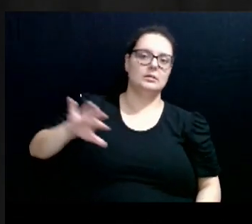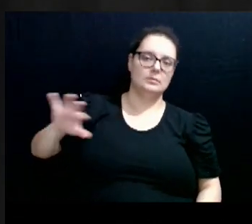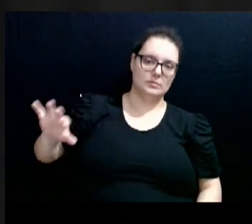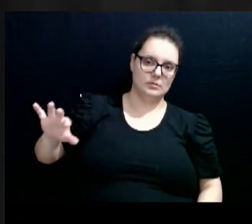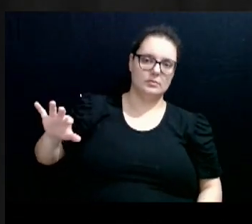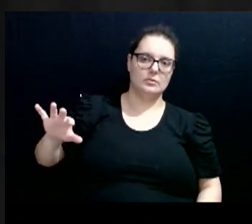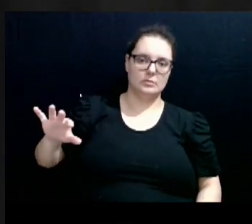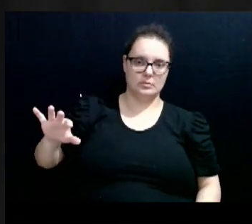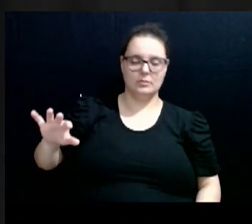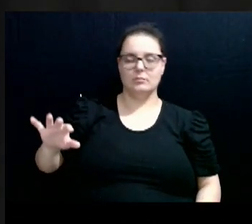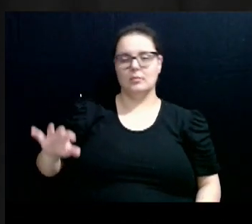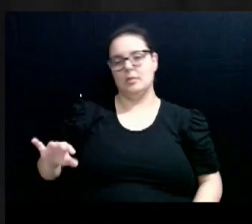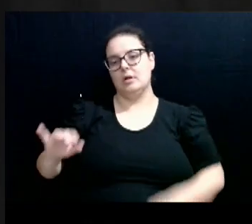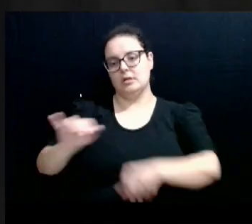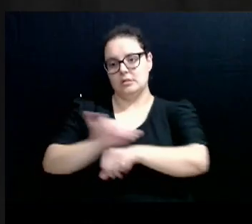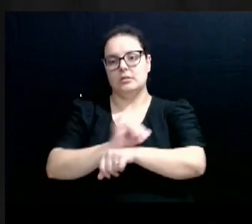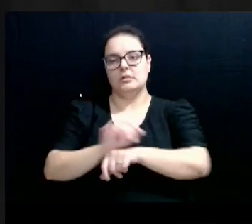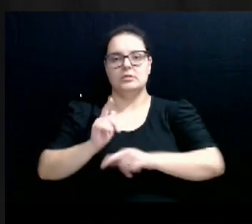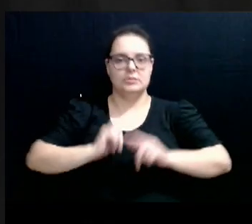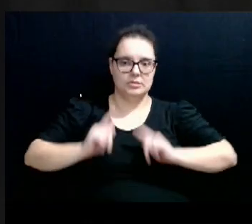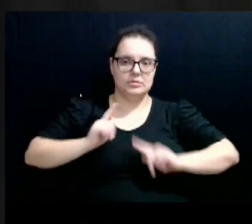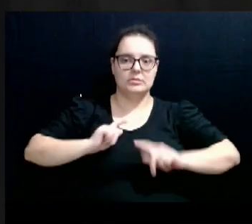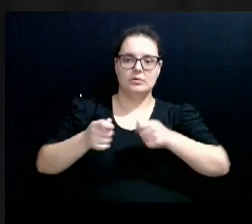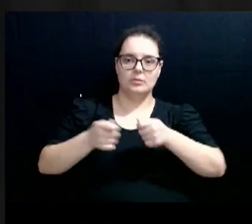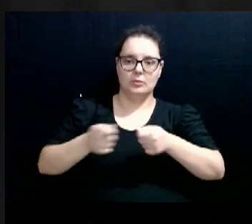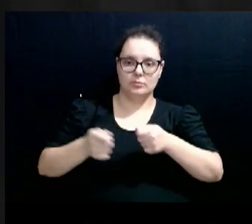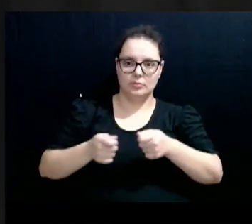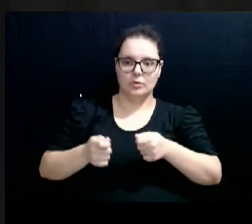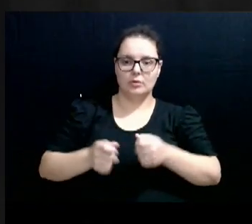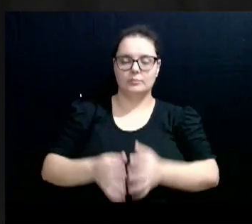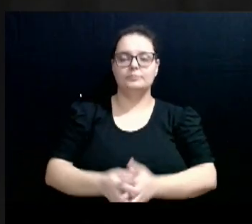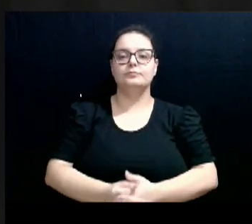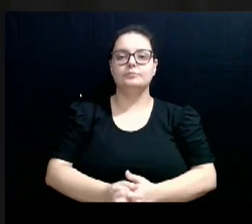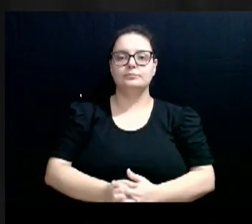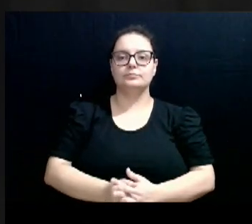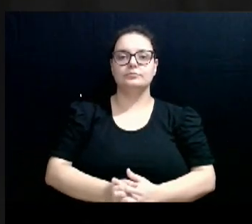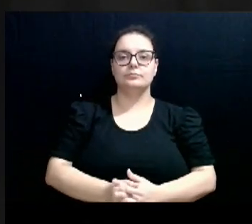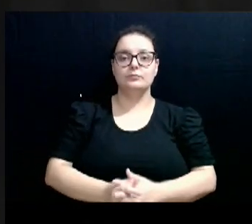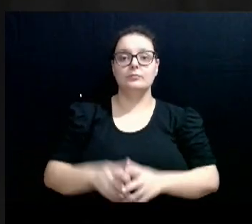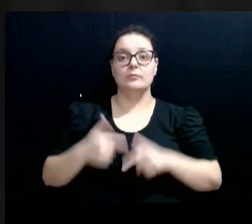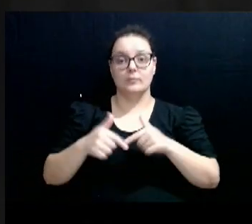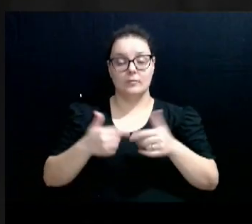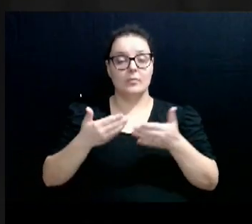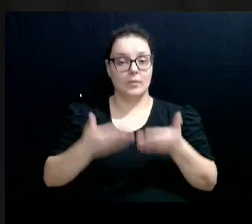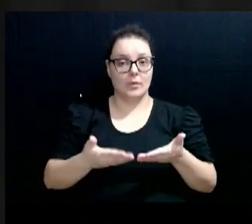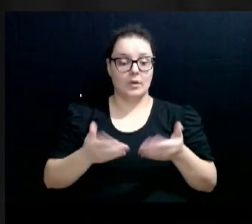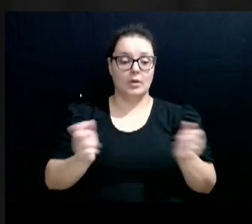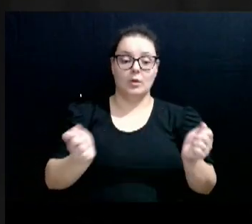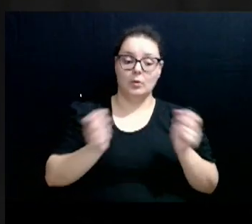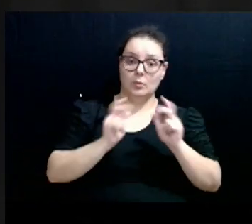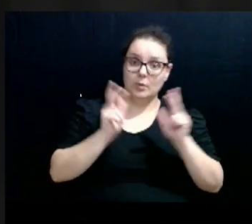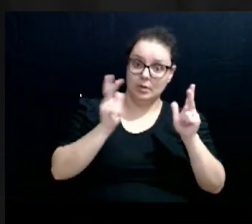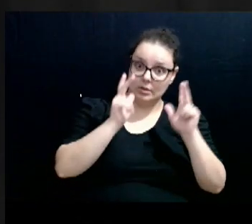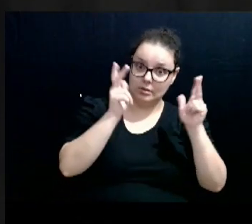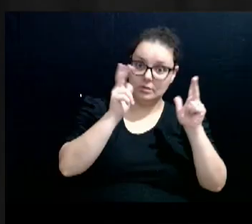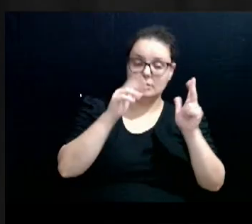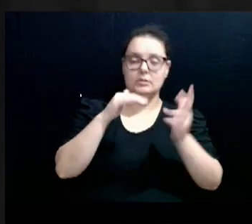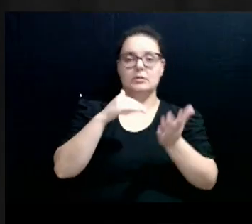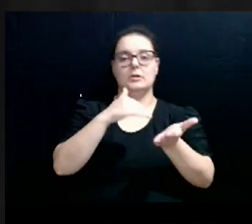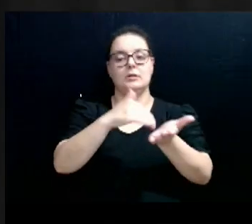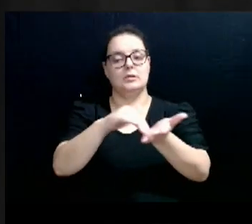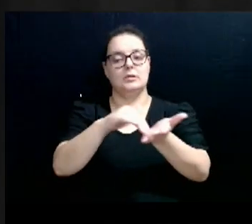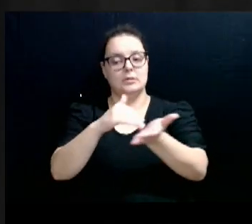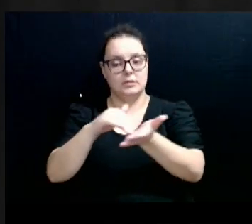instrumento de gestão e controle. E o trabalho dela está alertando as secretarias para fazer